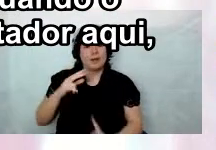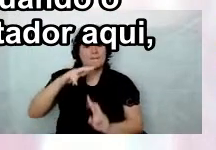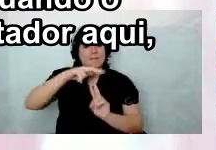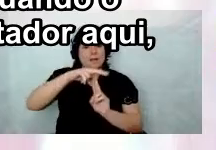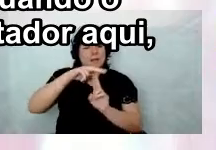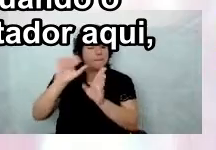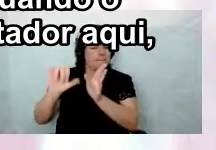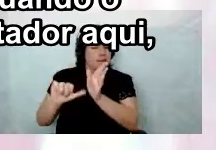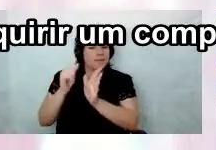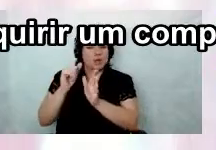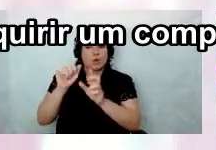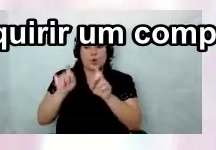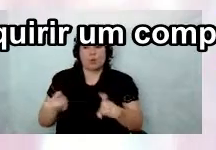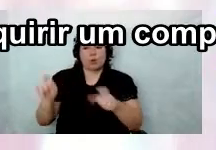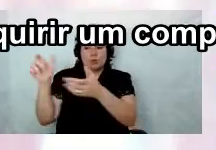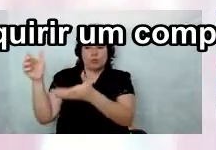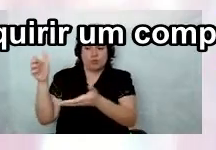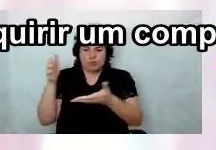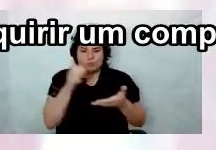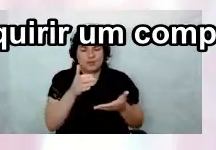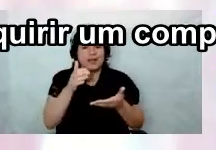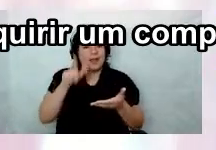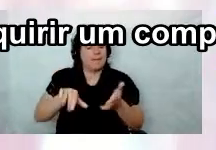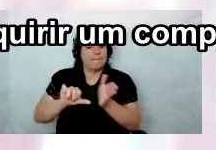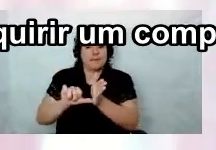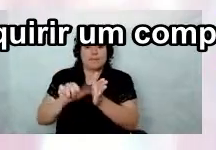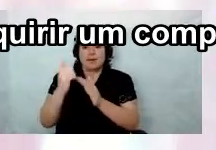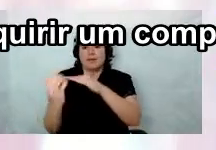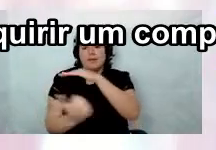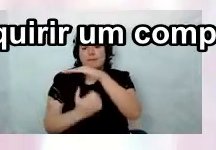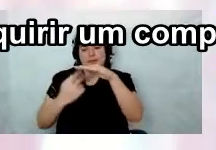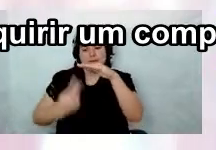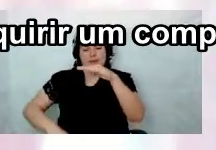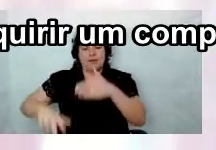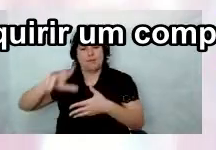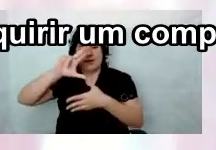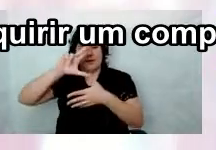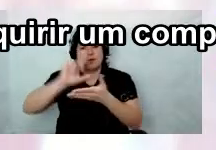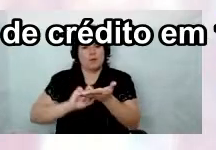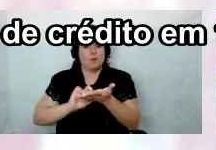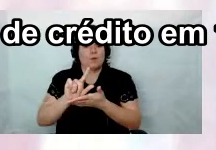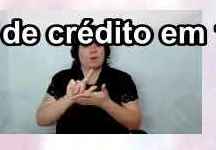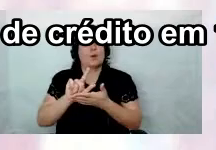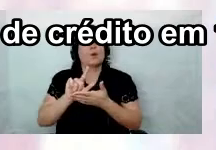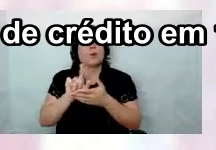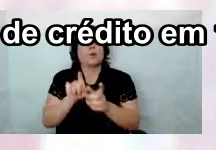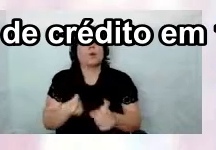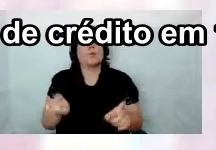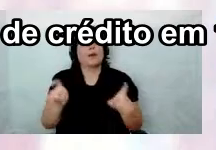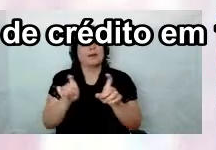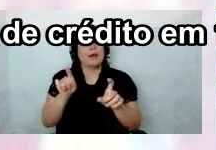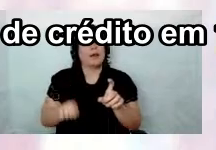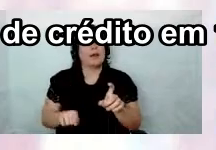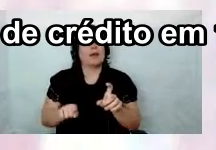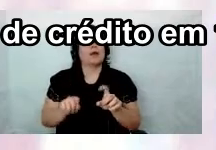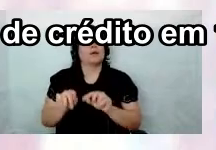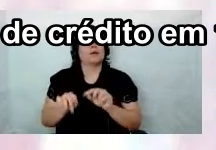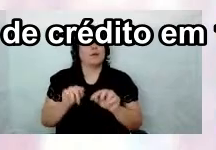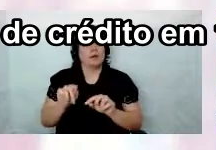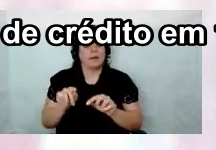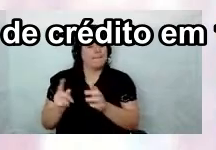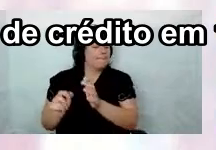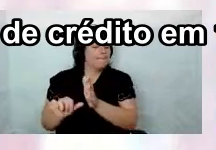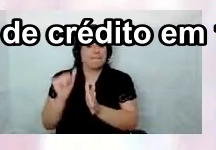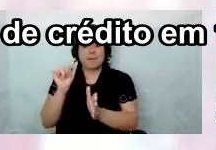primeiro computador, aqui foi a primeira empresa da América Latina a adquirir um computador. A gente passa aqui por ter o primeiro cartão